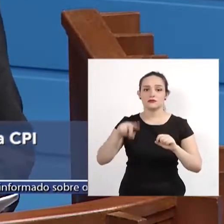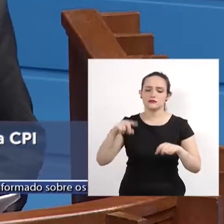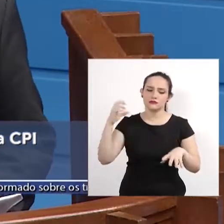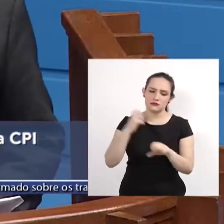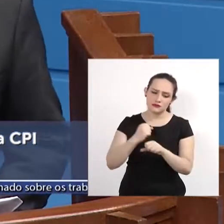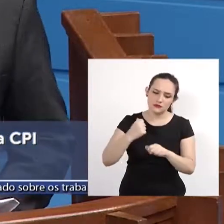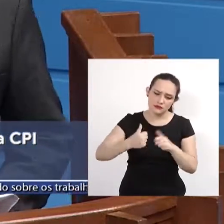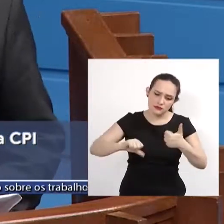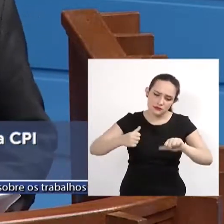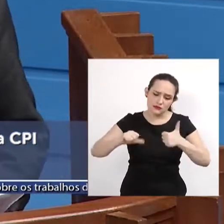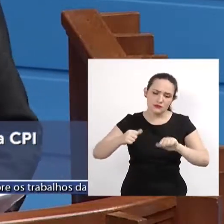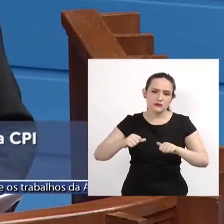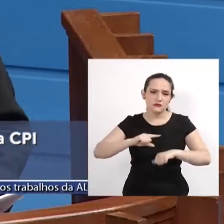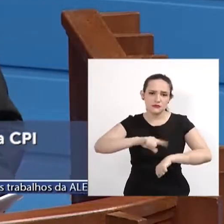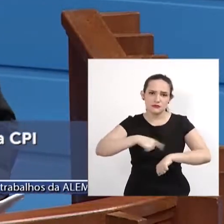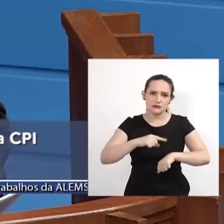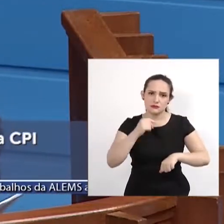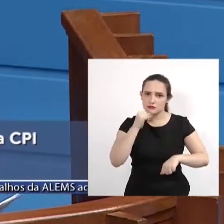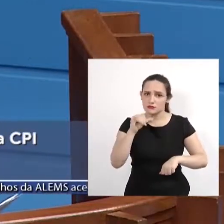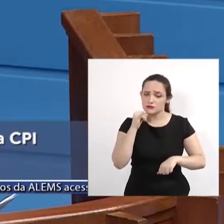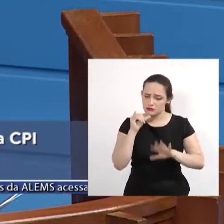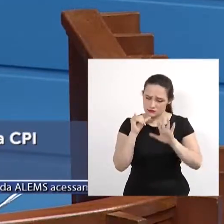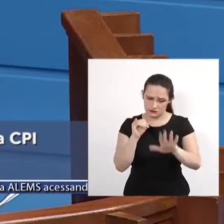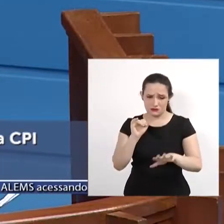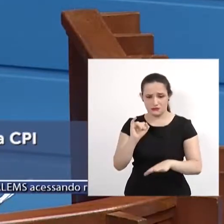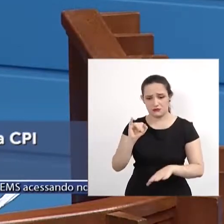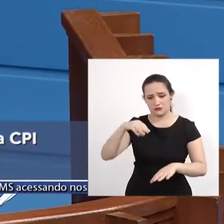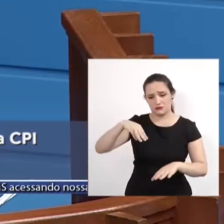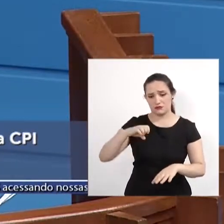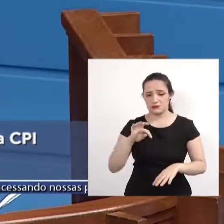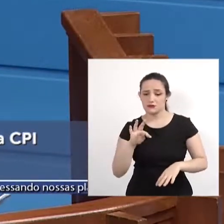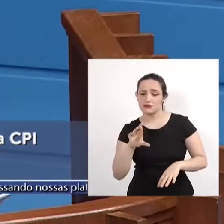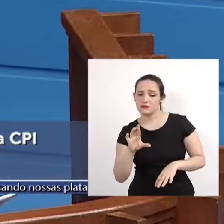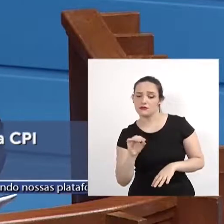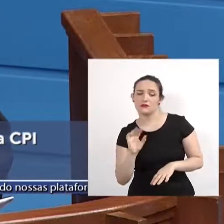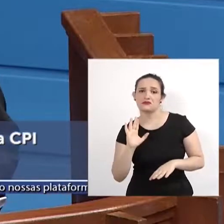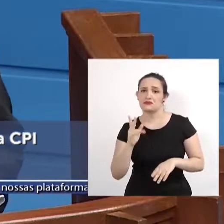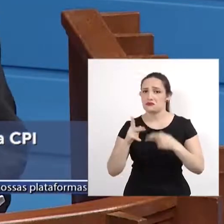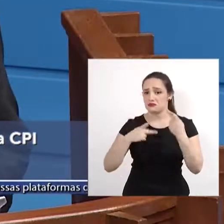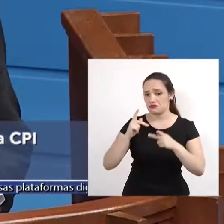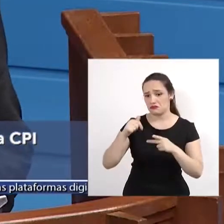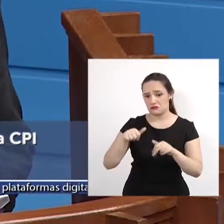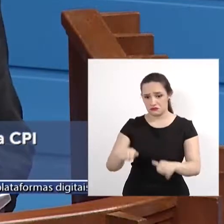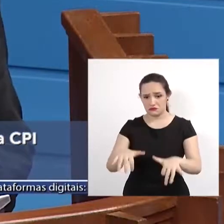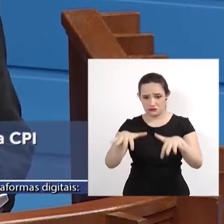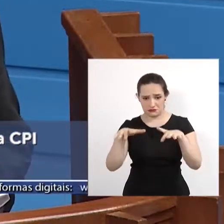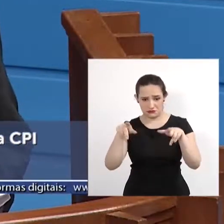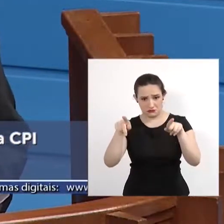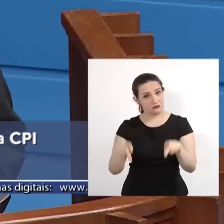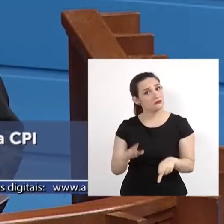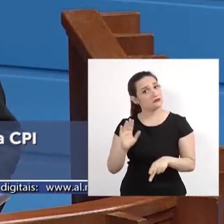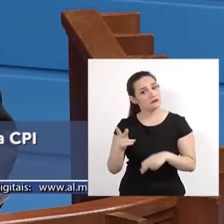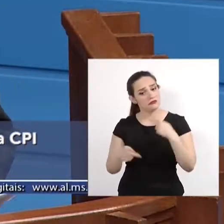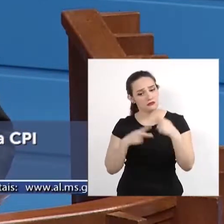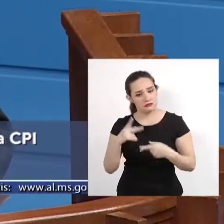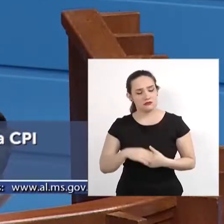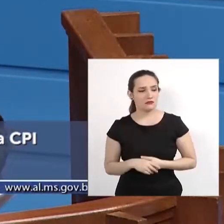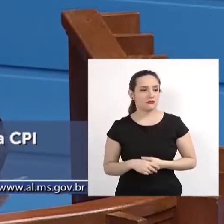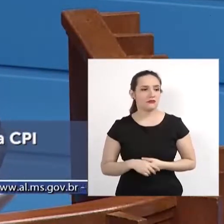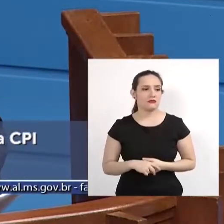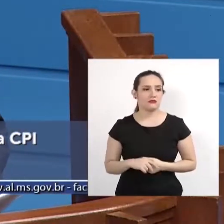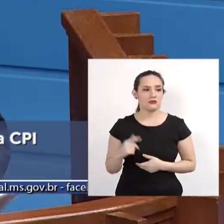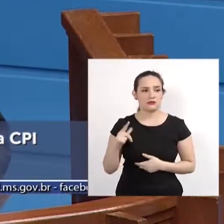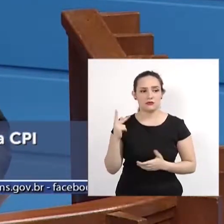energia. Mesmo que o Inmetro já tenha dito aqui, inclusive em audiência pública, neste plenário, de que não há